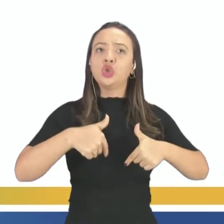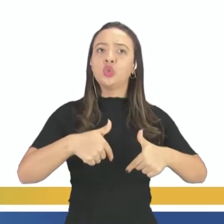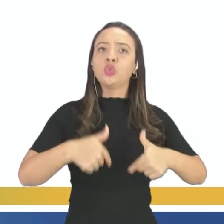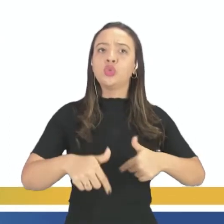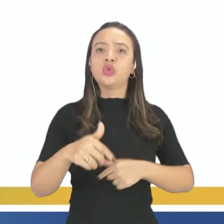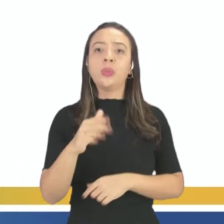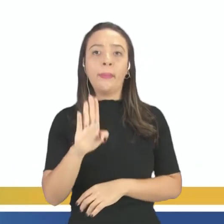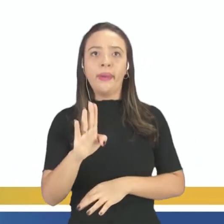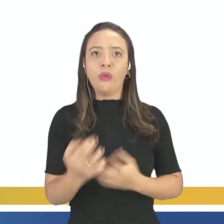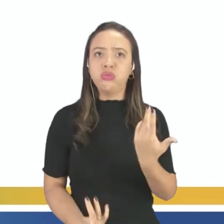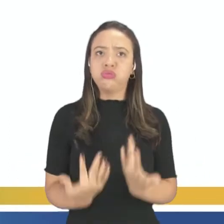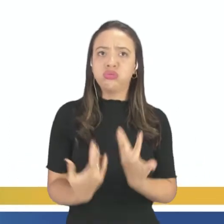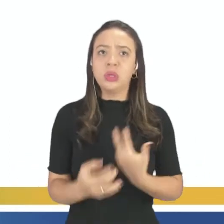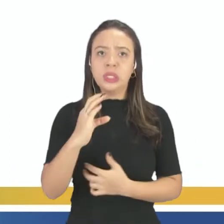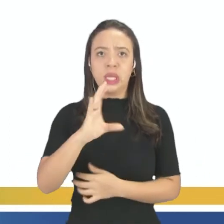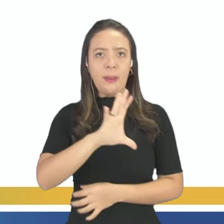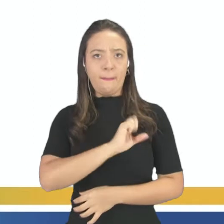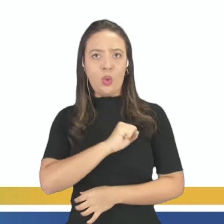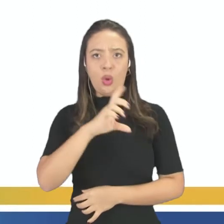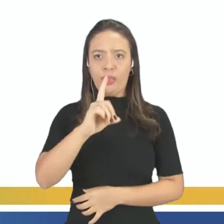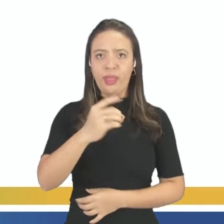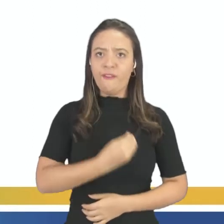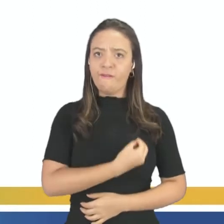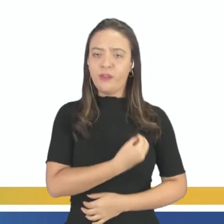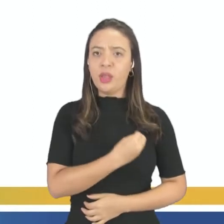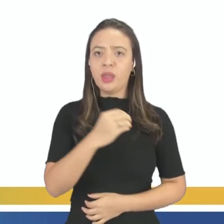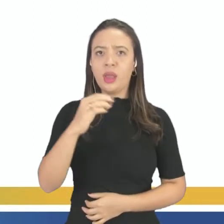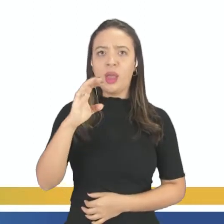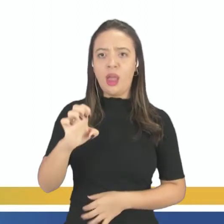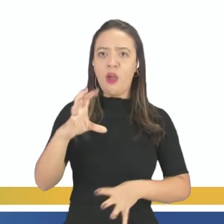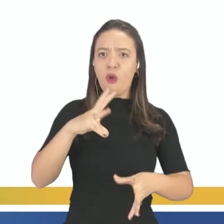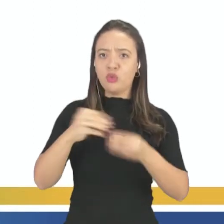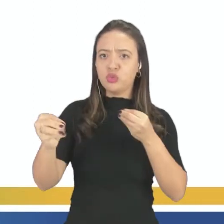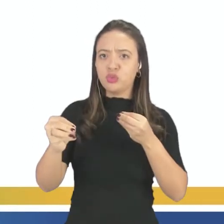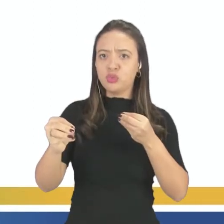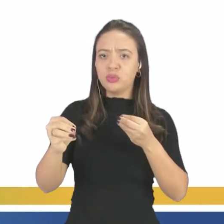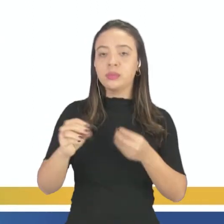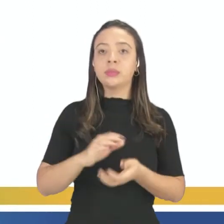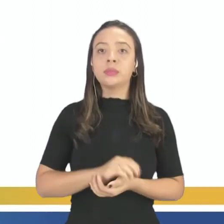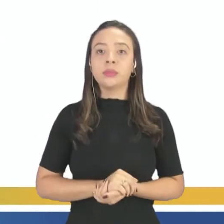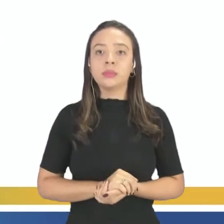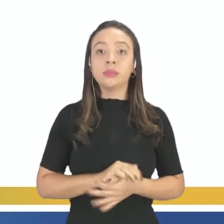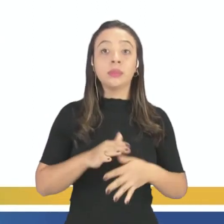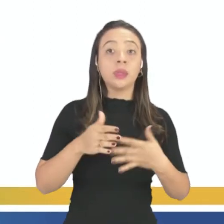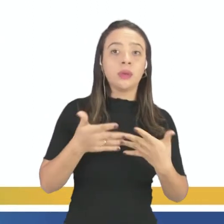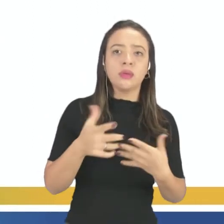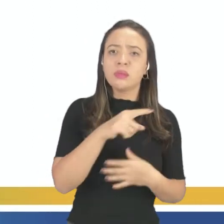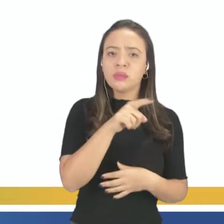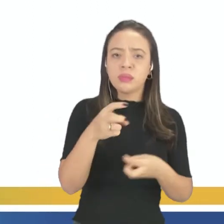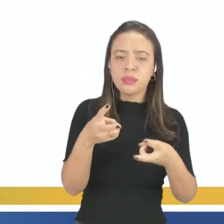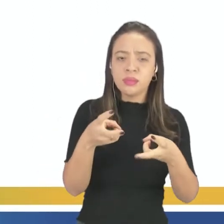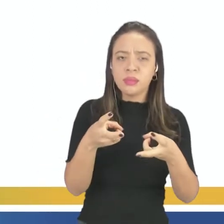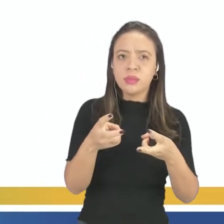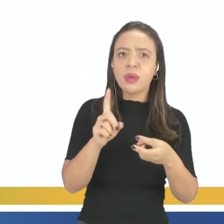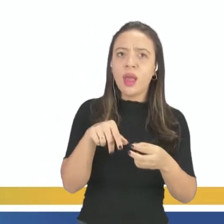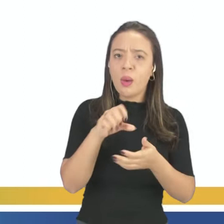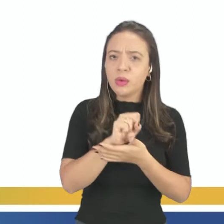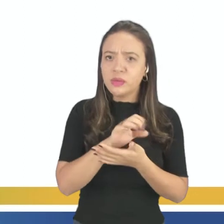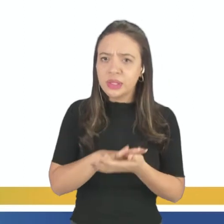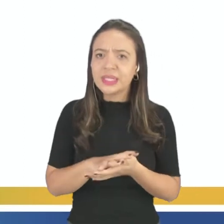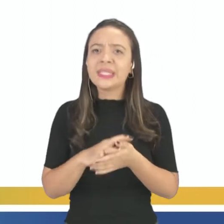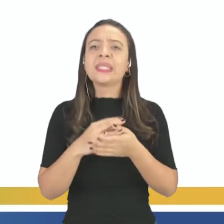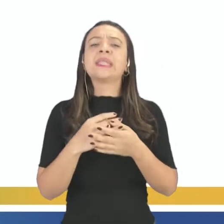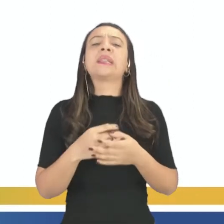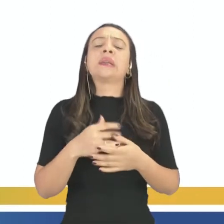ou fuga. Gente, então olha só, vocês perceberam que é uma atividade